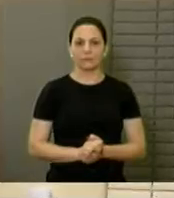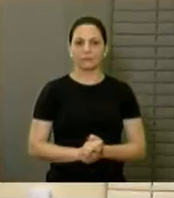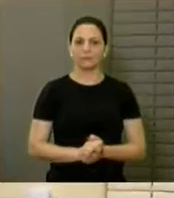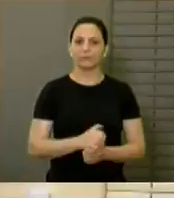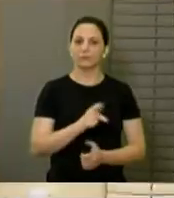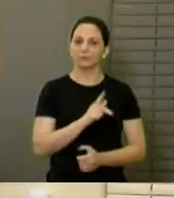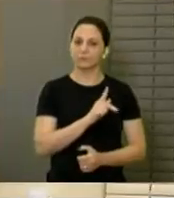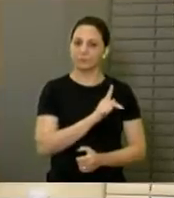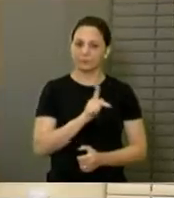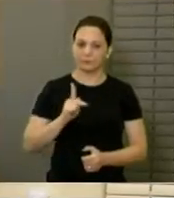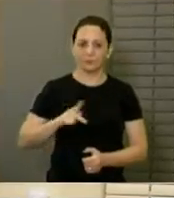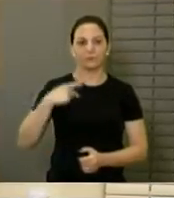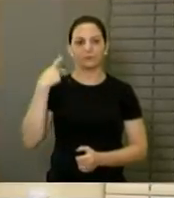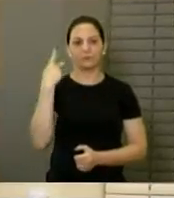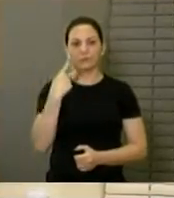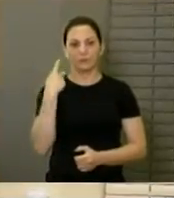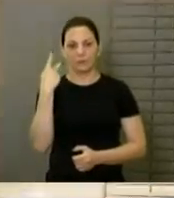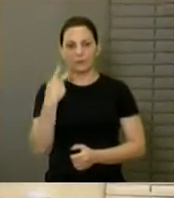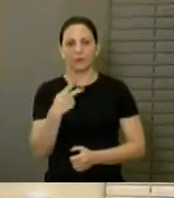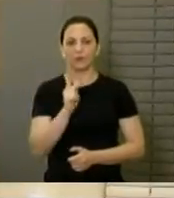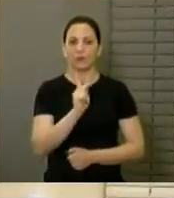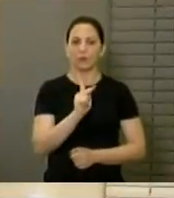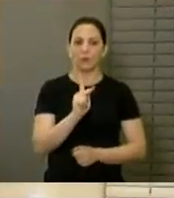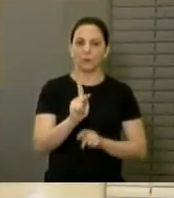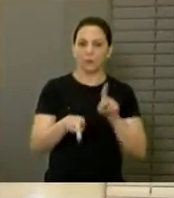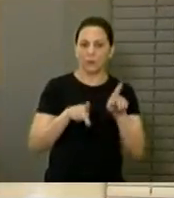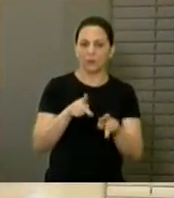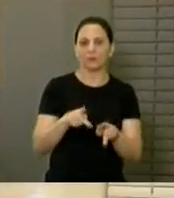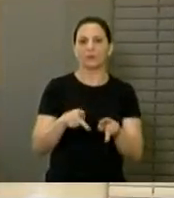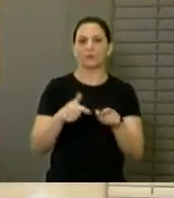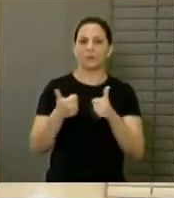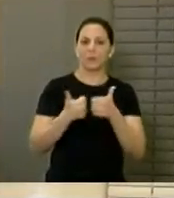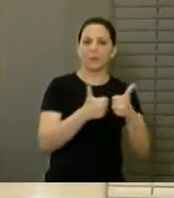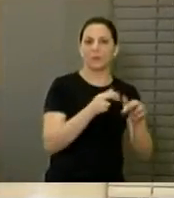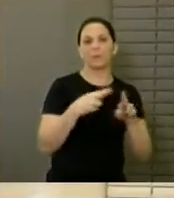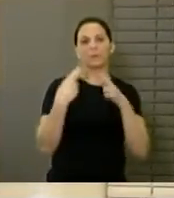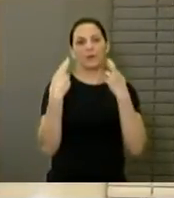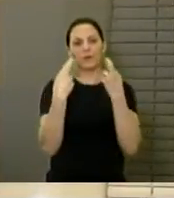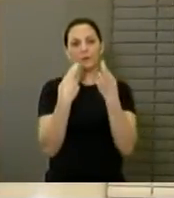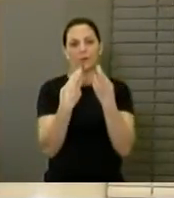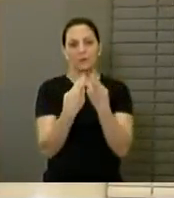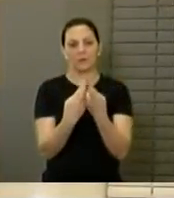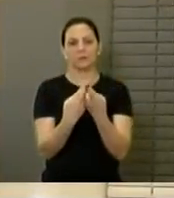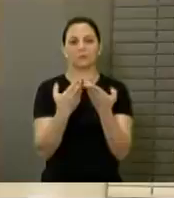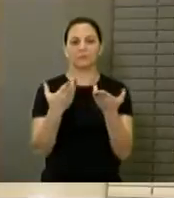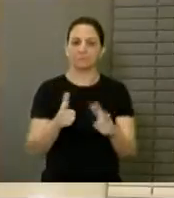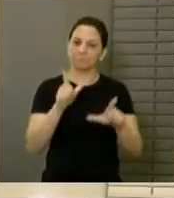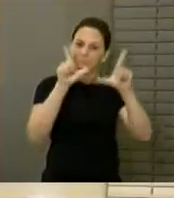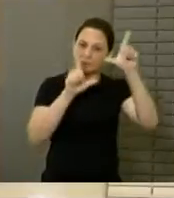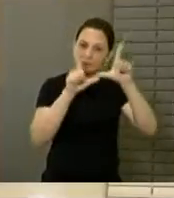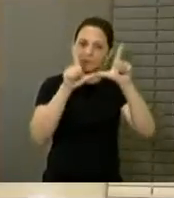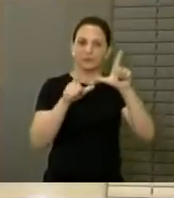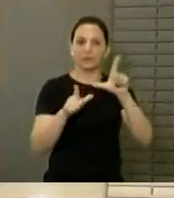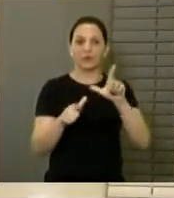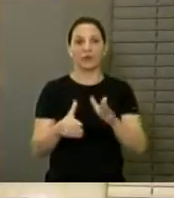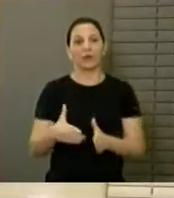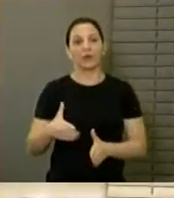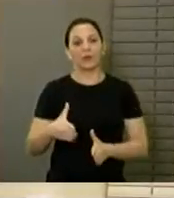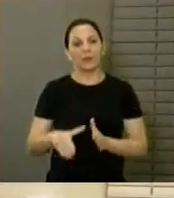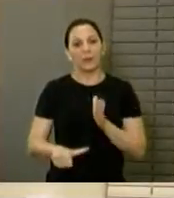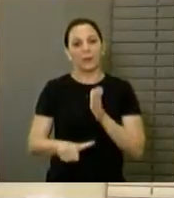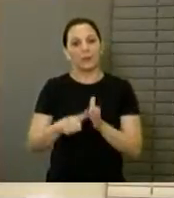Senhor presidente, senhores vereadores, população que nos assiste, nos ouve. Nesta minha primeira fala na condição de